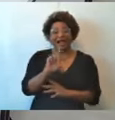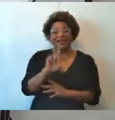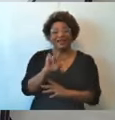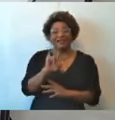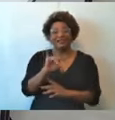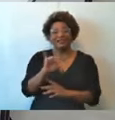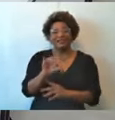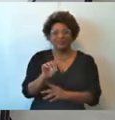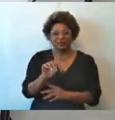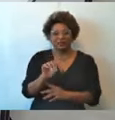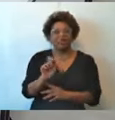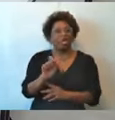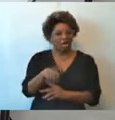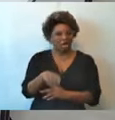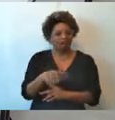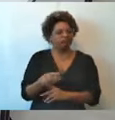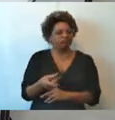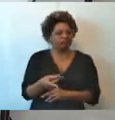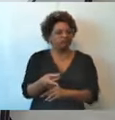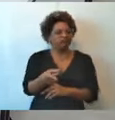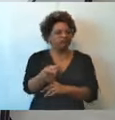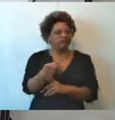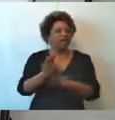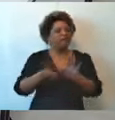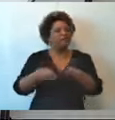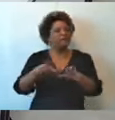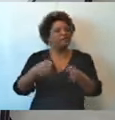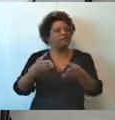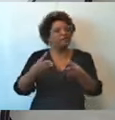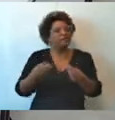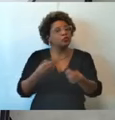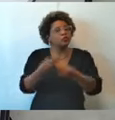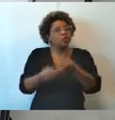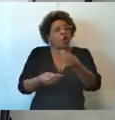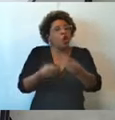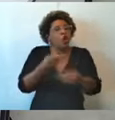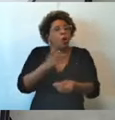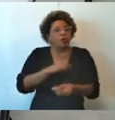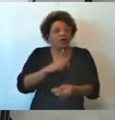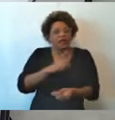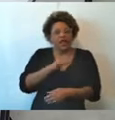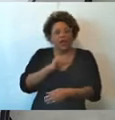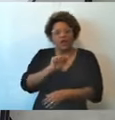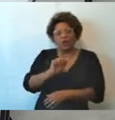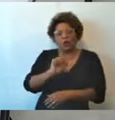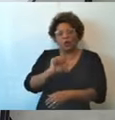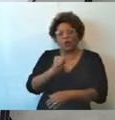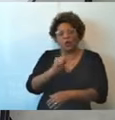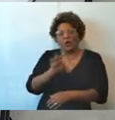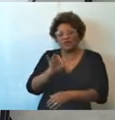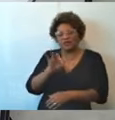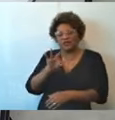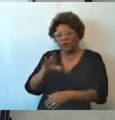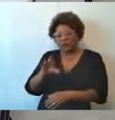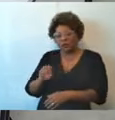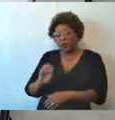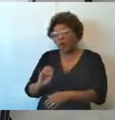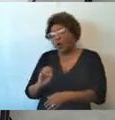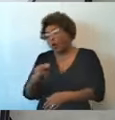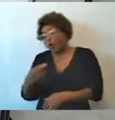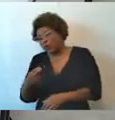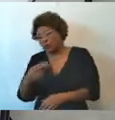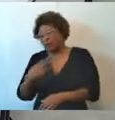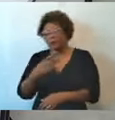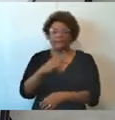do pavimento. Né? Então, a Orla da Pampulha, por exemplo, se o pavimento estiver bom, aonde está bom, faz asfalto. Às vezes, por